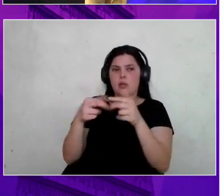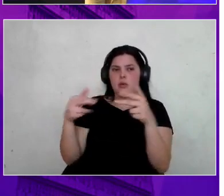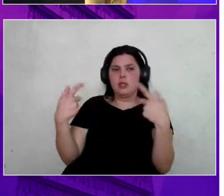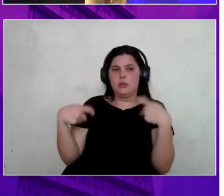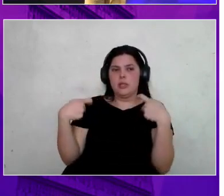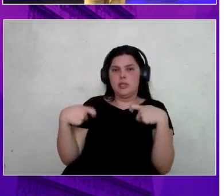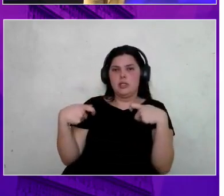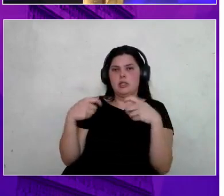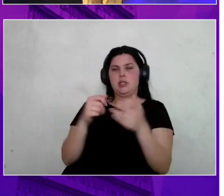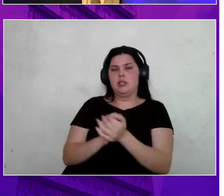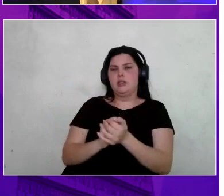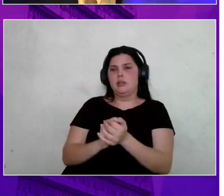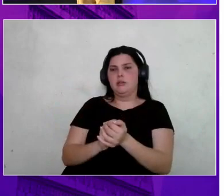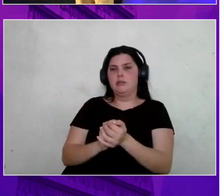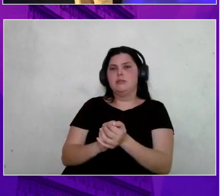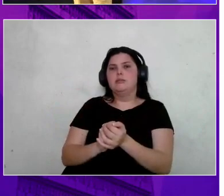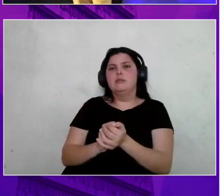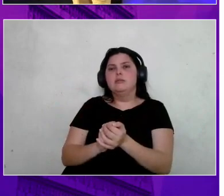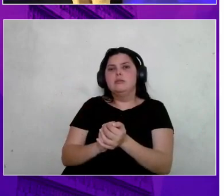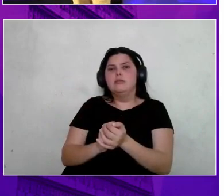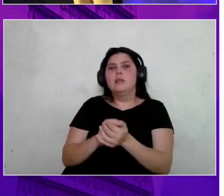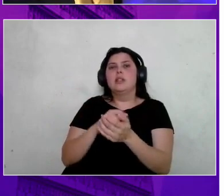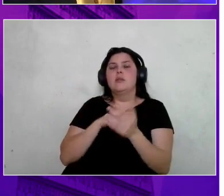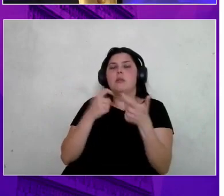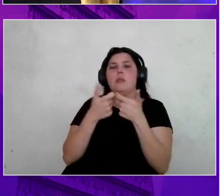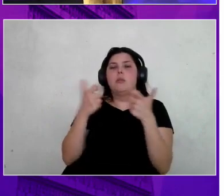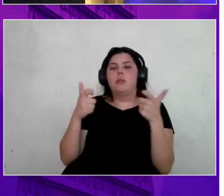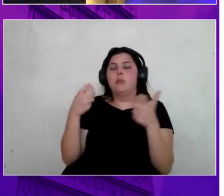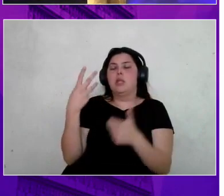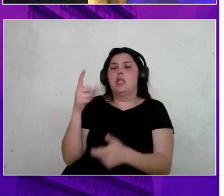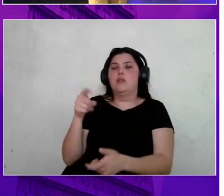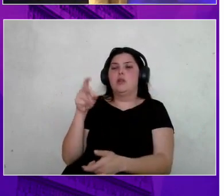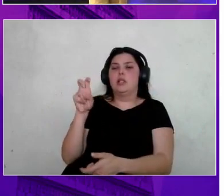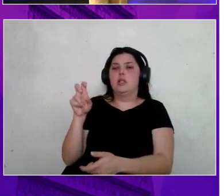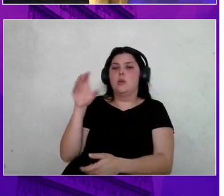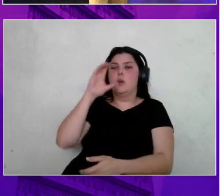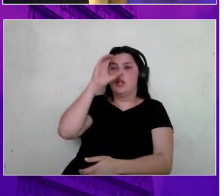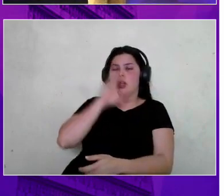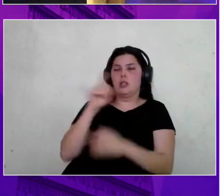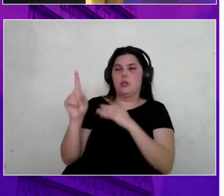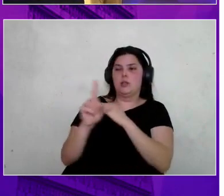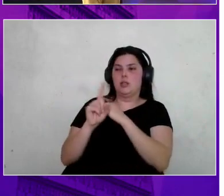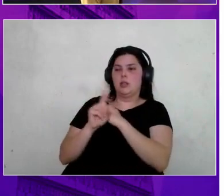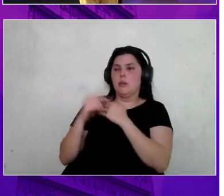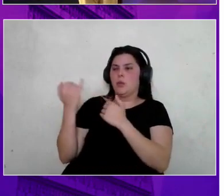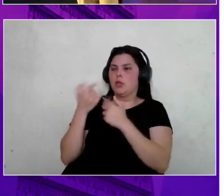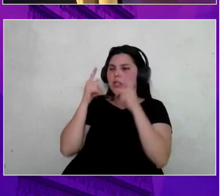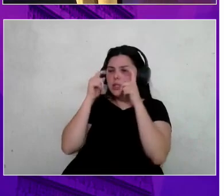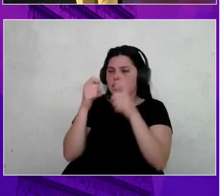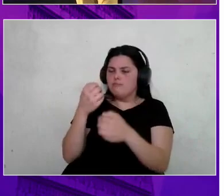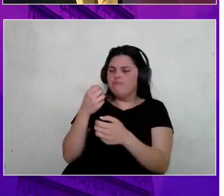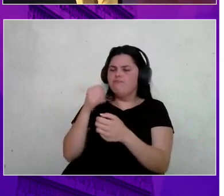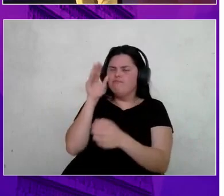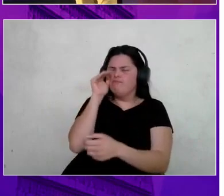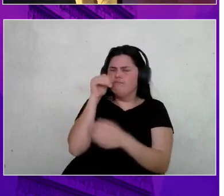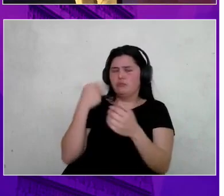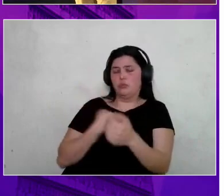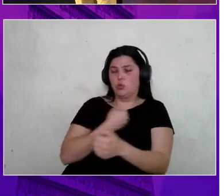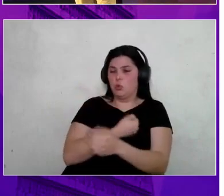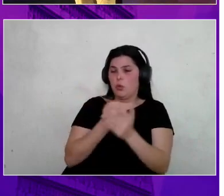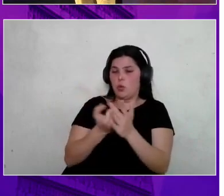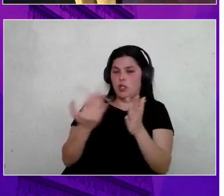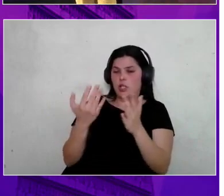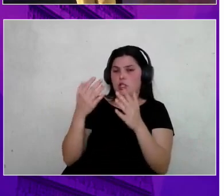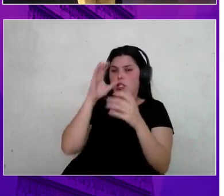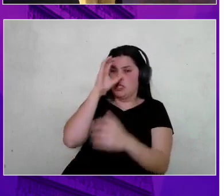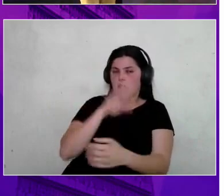pelo menos, e tivemos um crescimento de 3,5 nos clientes. É interessante observar esse número dos clientes, porque